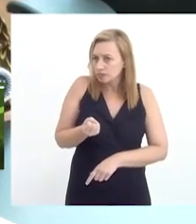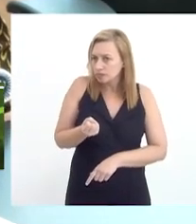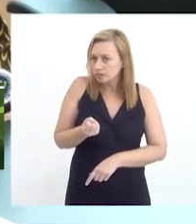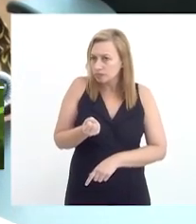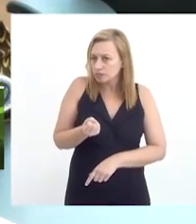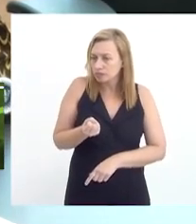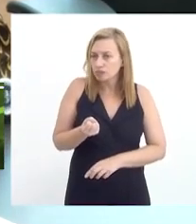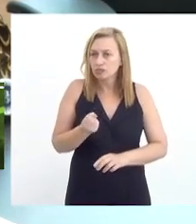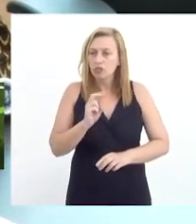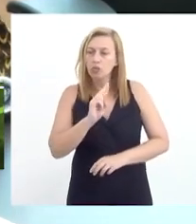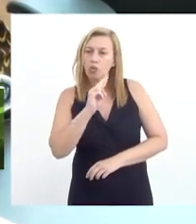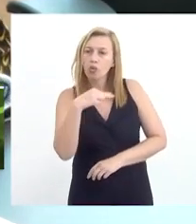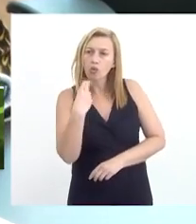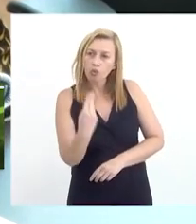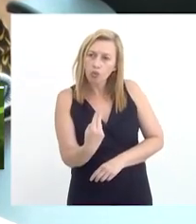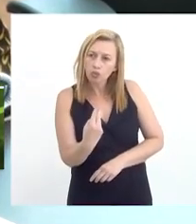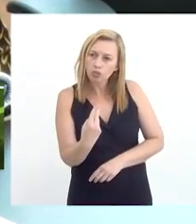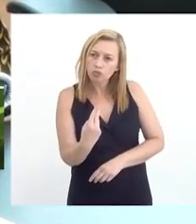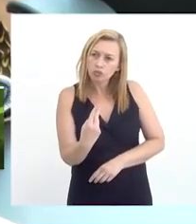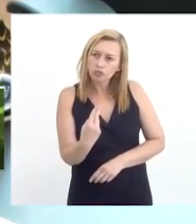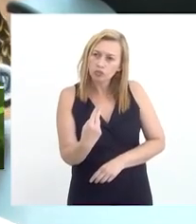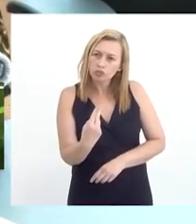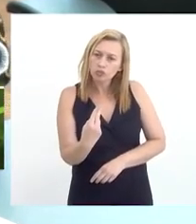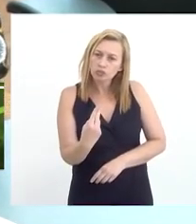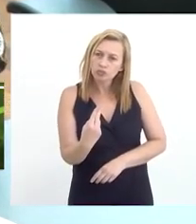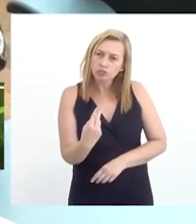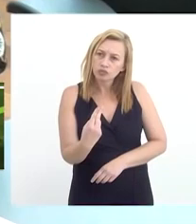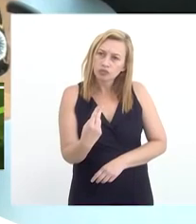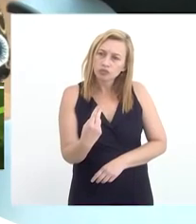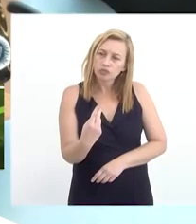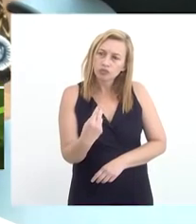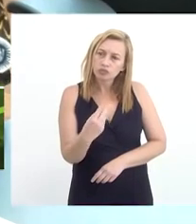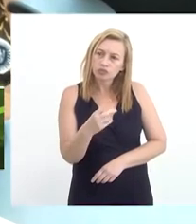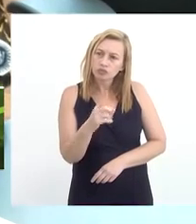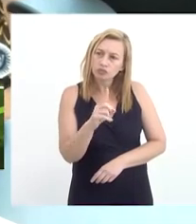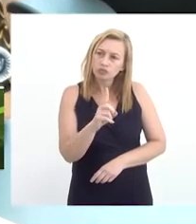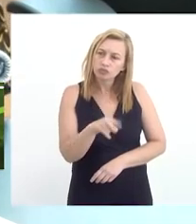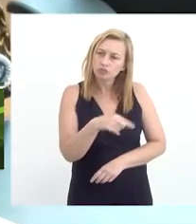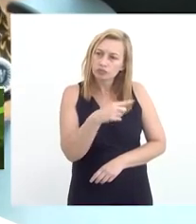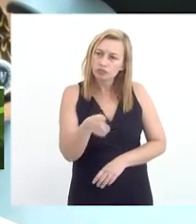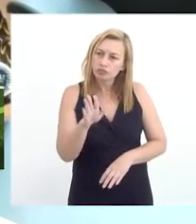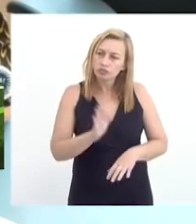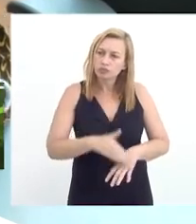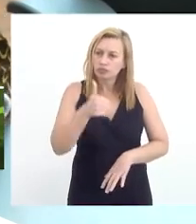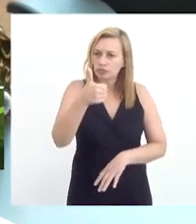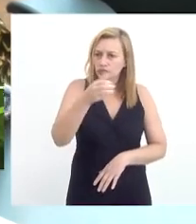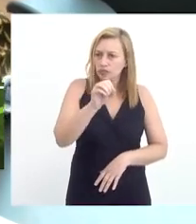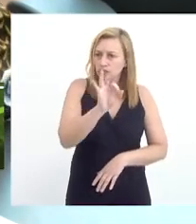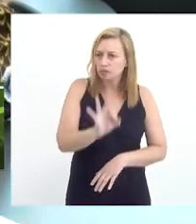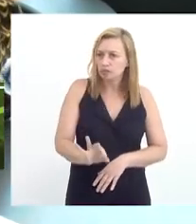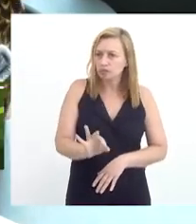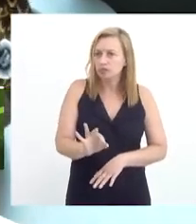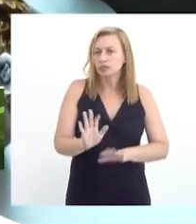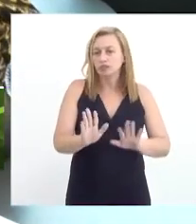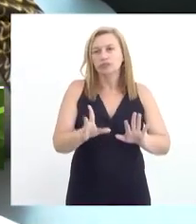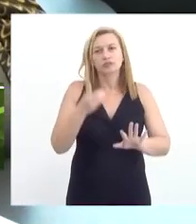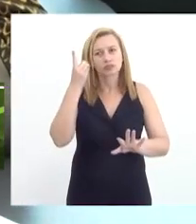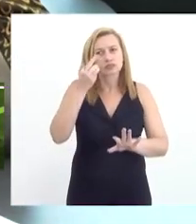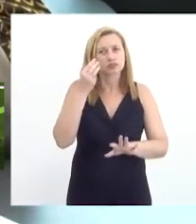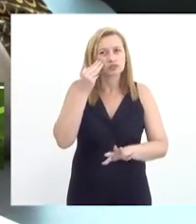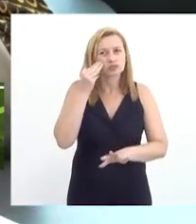Ou Seja Foram negados A mais de 10% Deputado Mônica Por gentileza